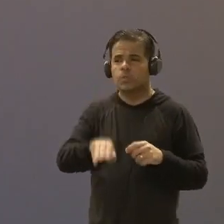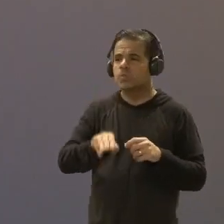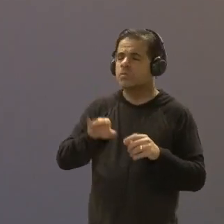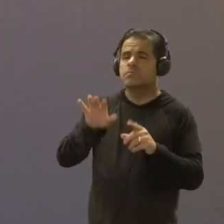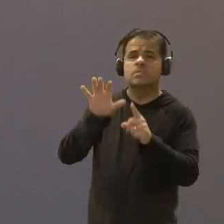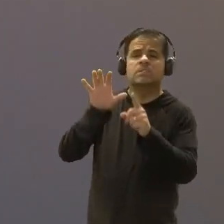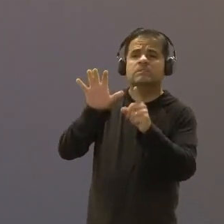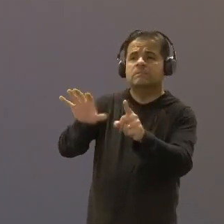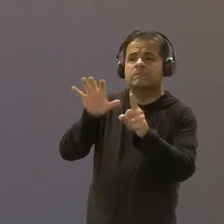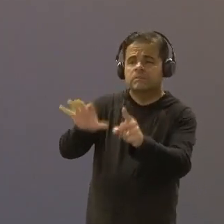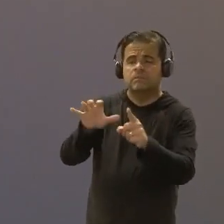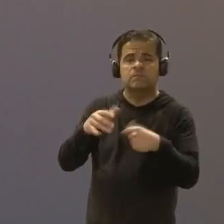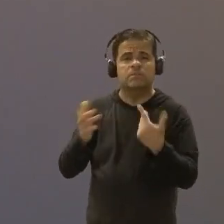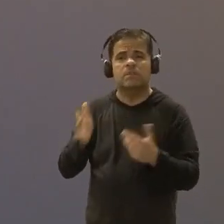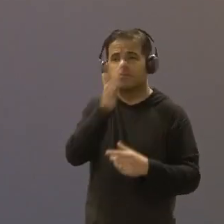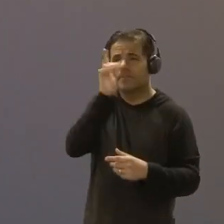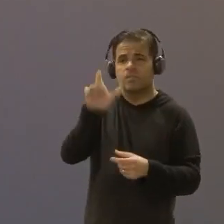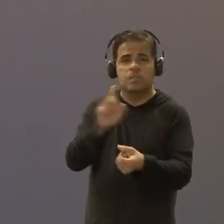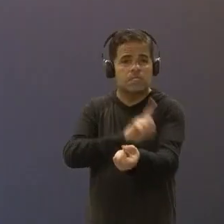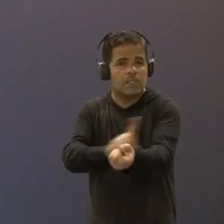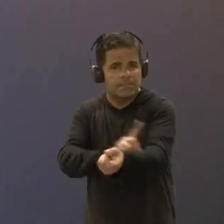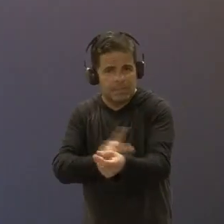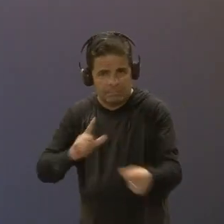do jejum intermitente no diabético?